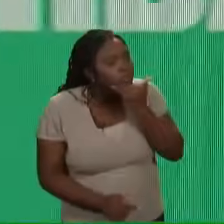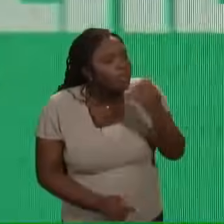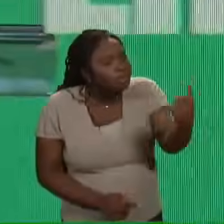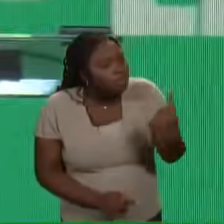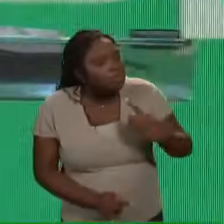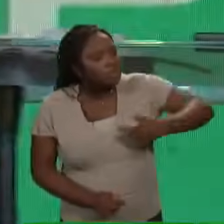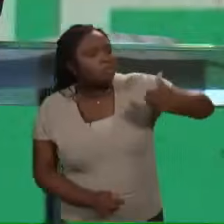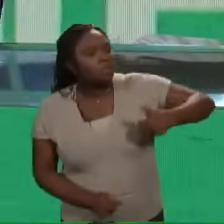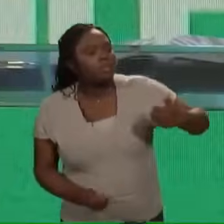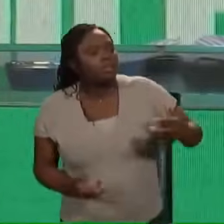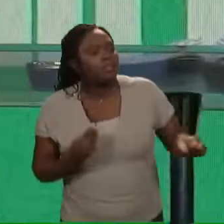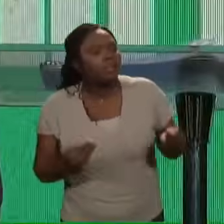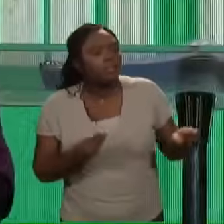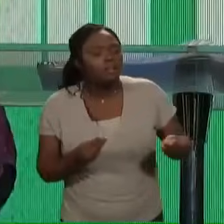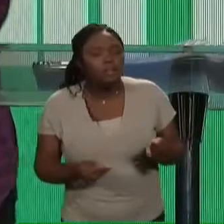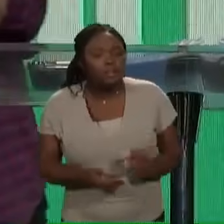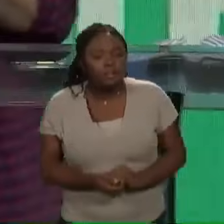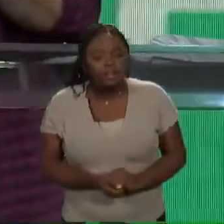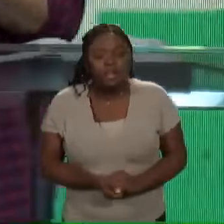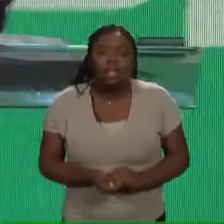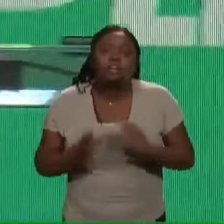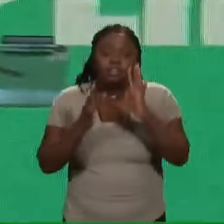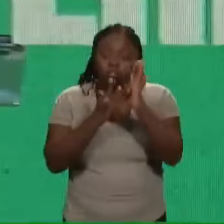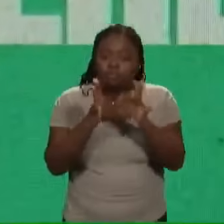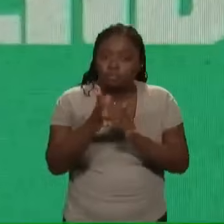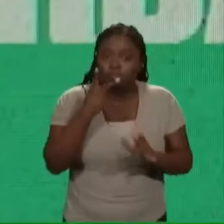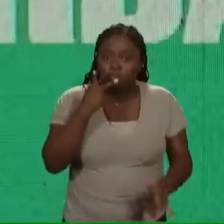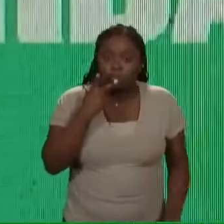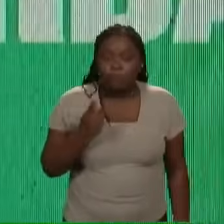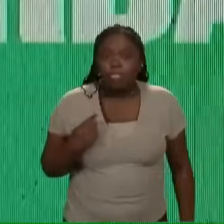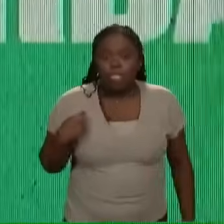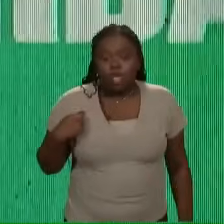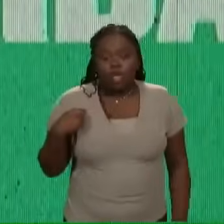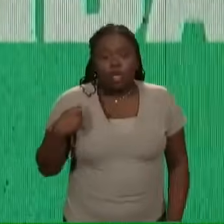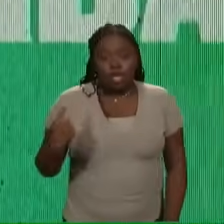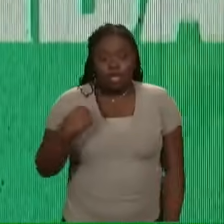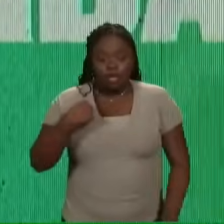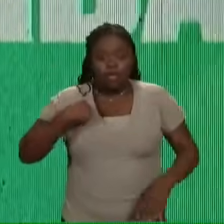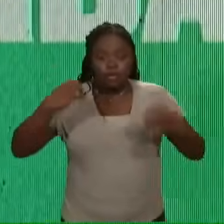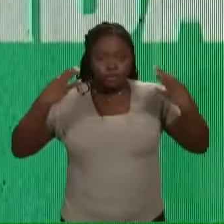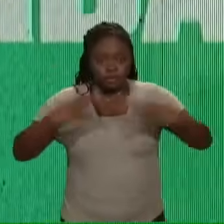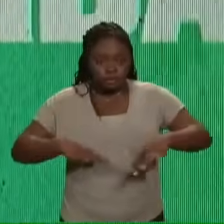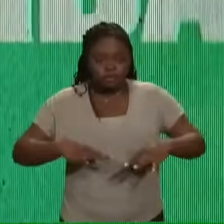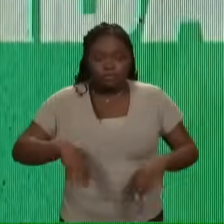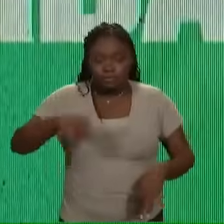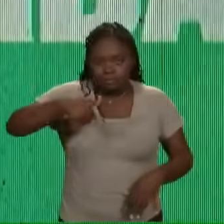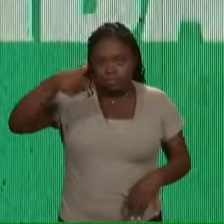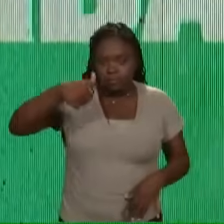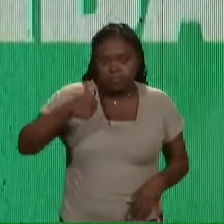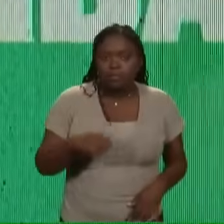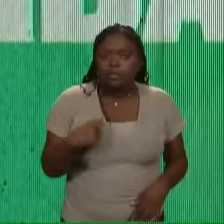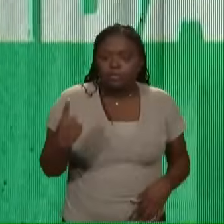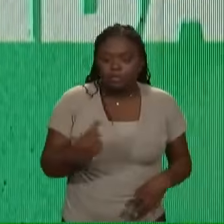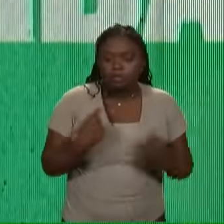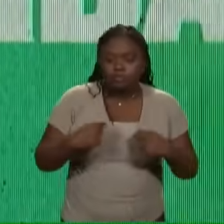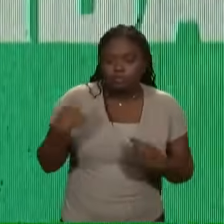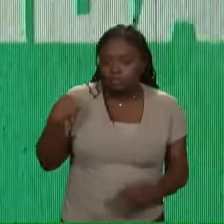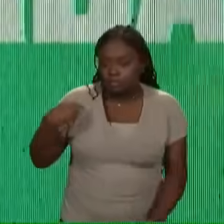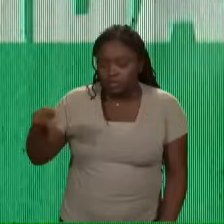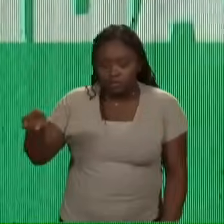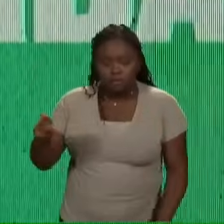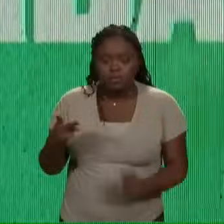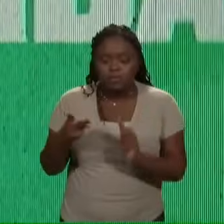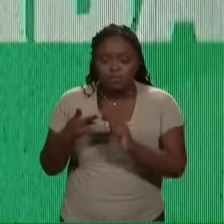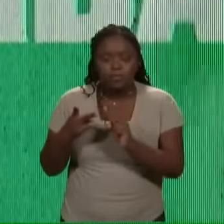frente. Gente, olha o que Jesus está dizendo, quando nós tomamos o certo da situação, ó, primeiro, nós temos que ir.